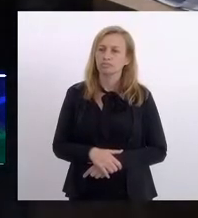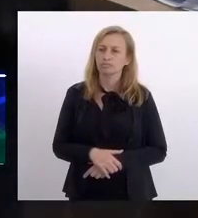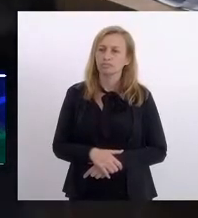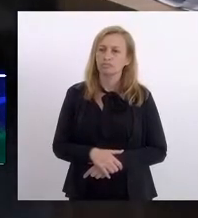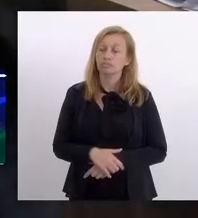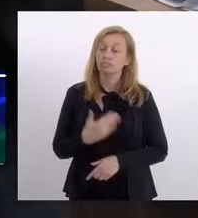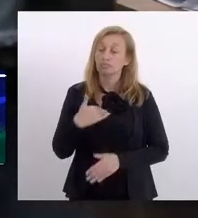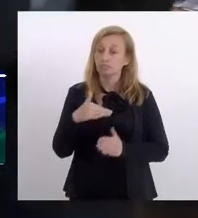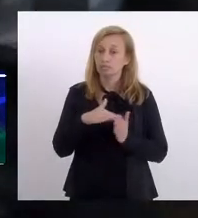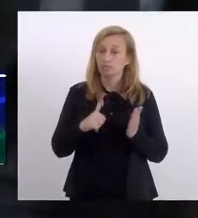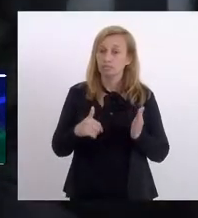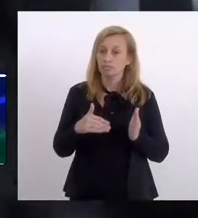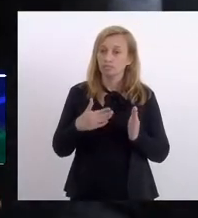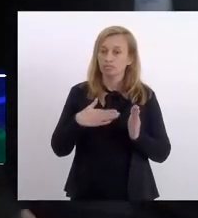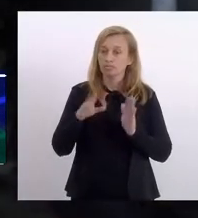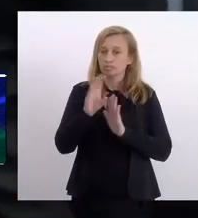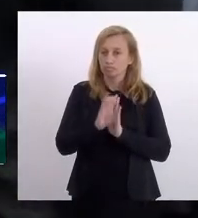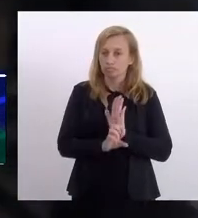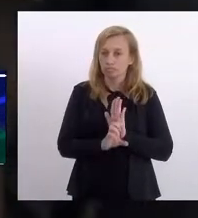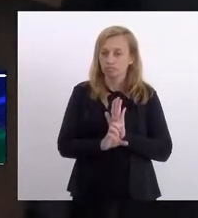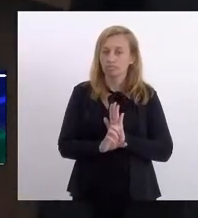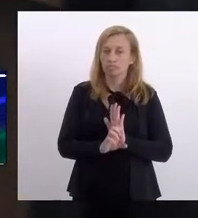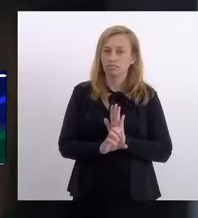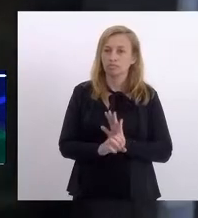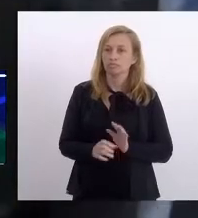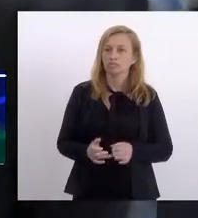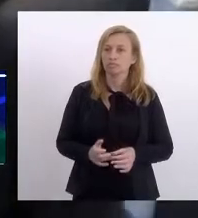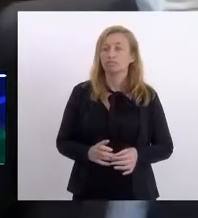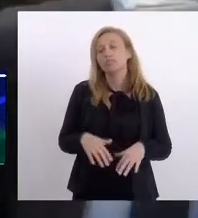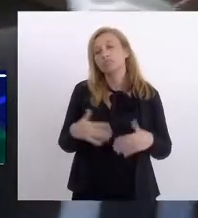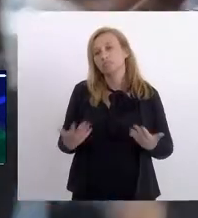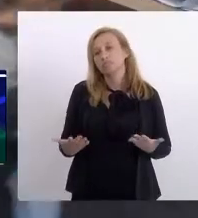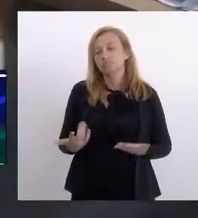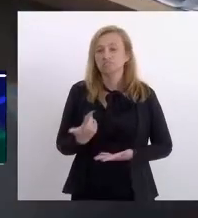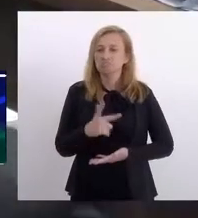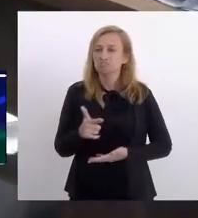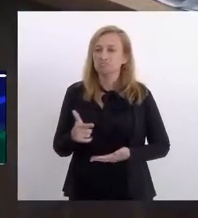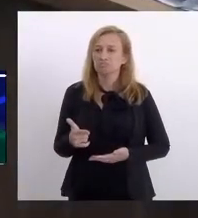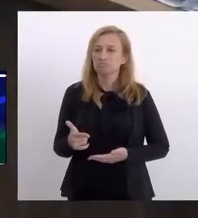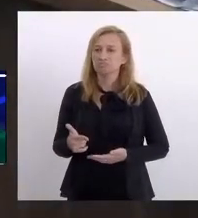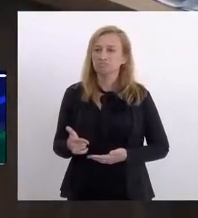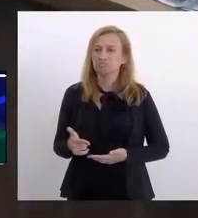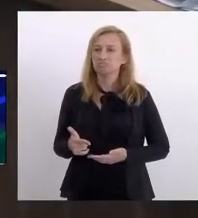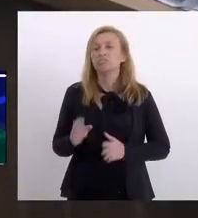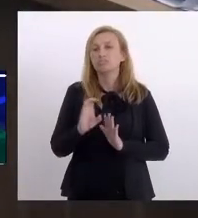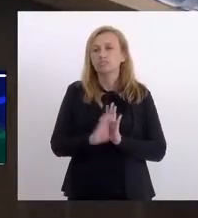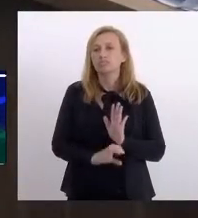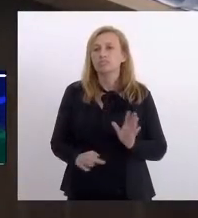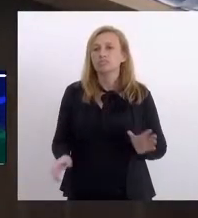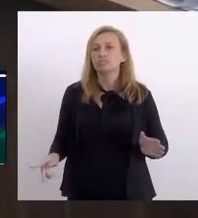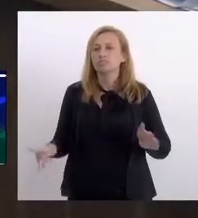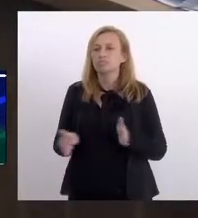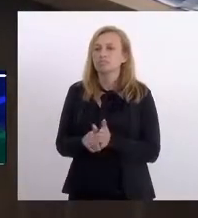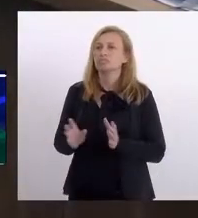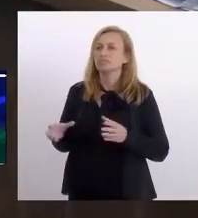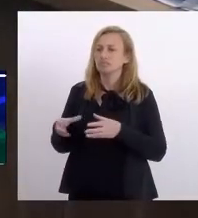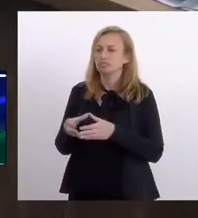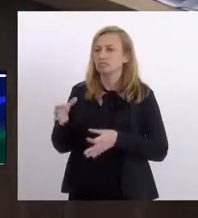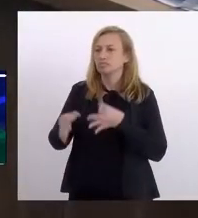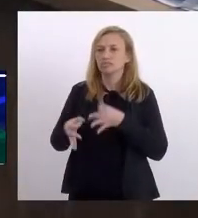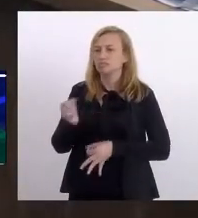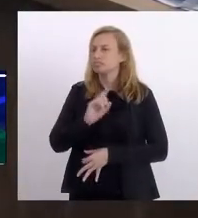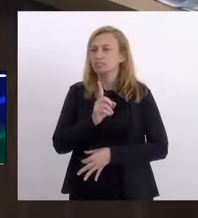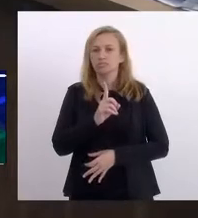Eu estou retirando as emendas. Então não há mais. Não, emenda da Comissão de Constituição e Justiça, então. Não,